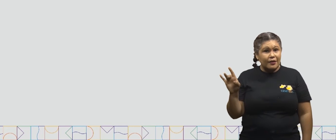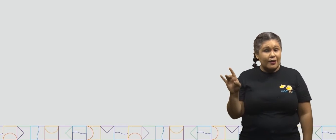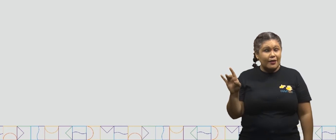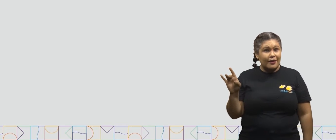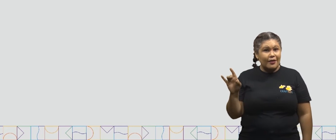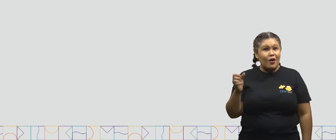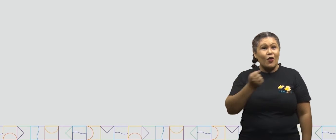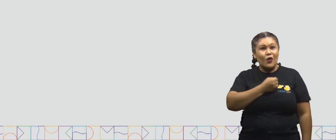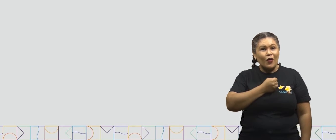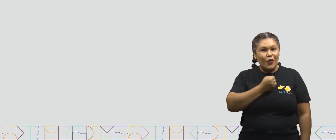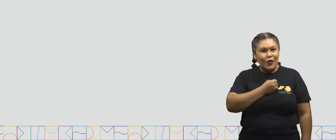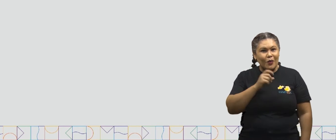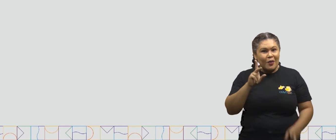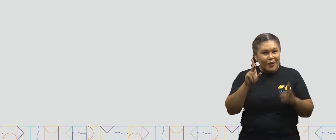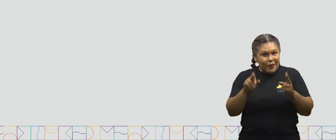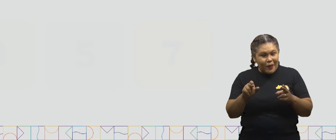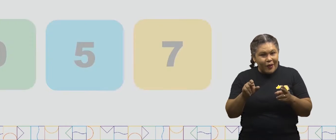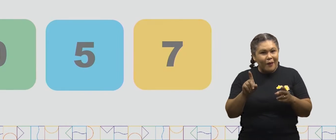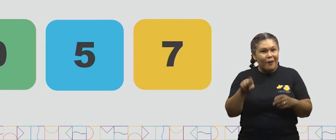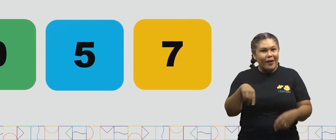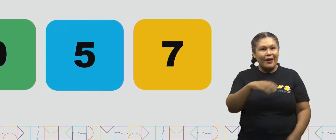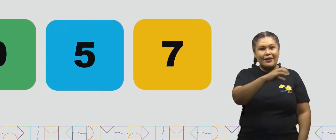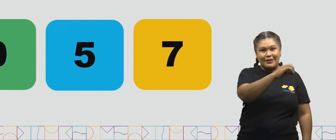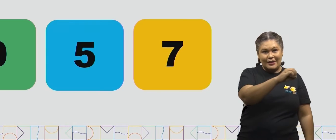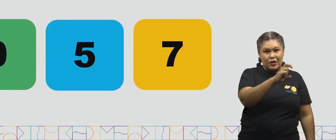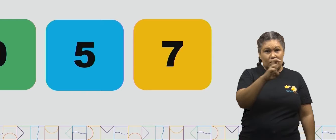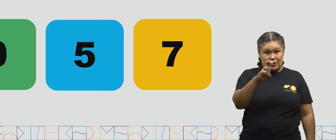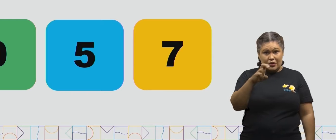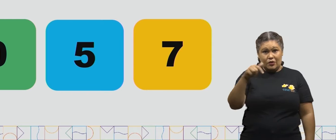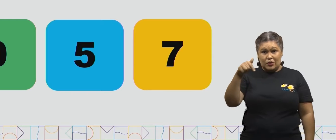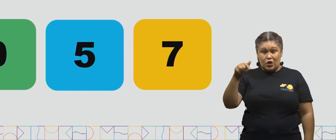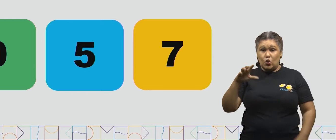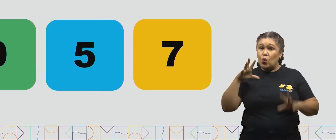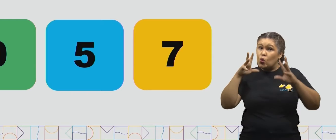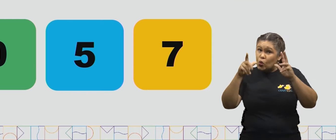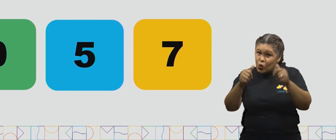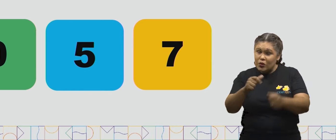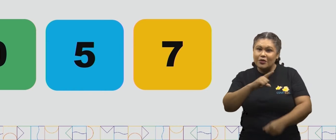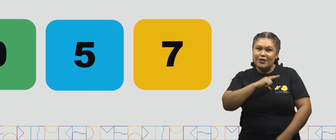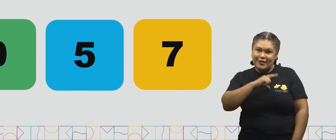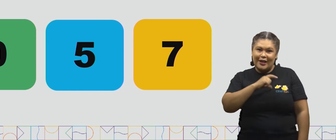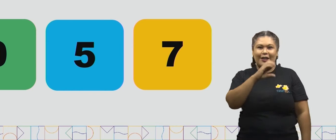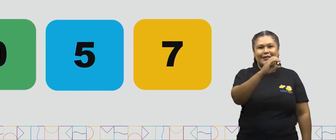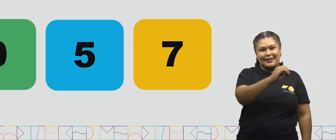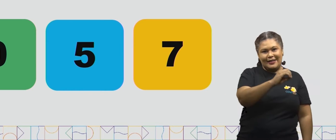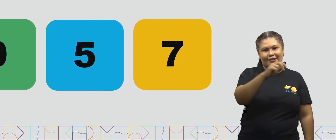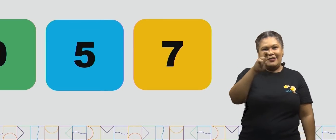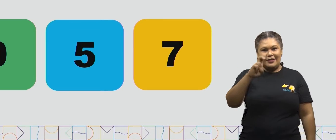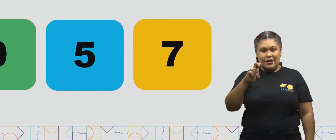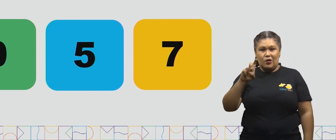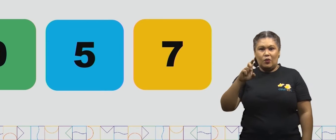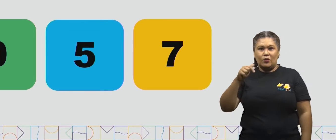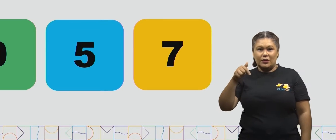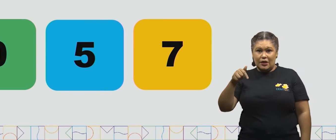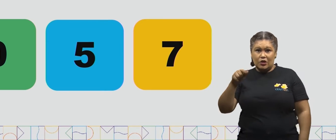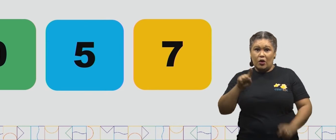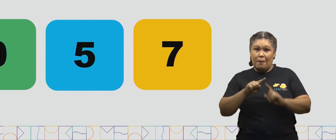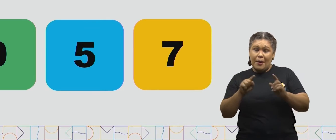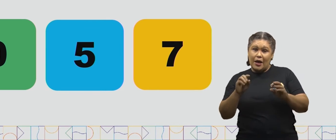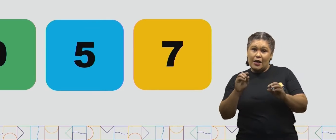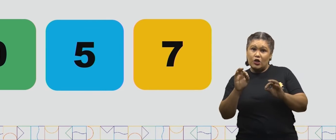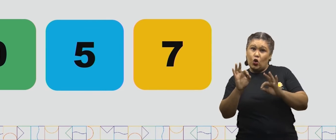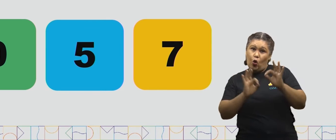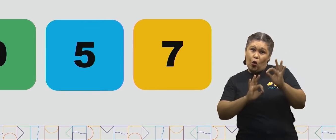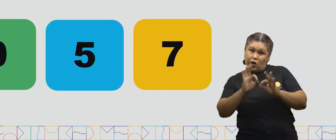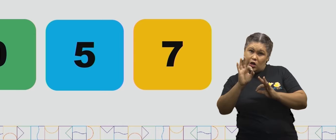os mesmos, que são eles 0, 5 e 7. Mas o que